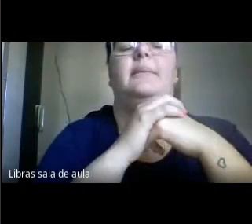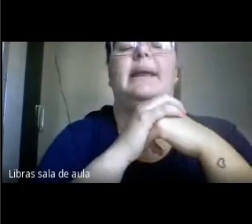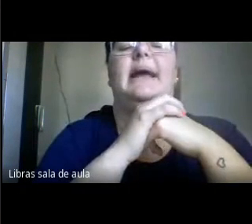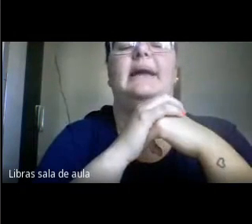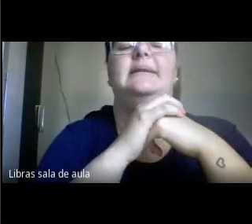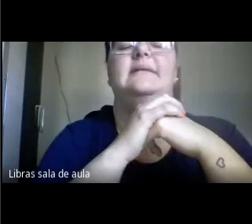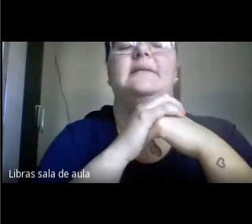sendo trabalhadas.